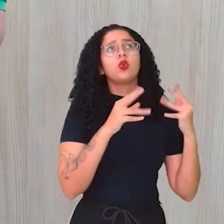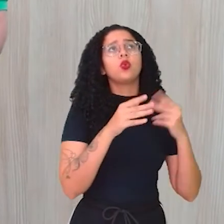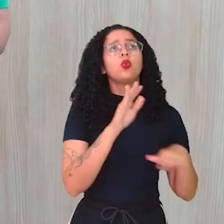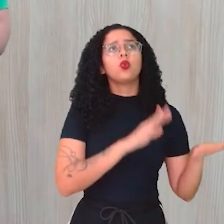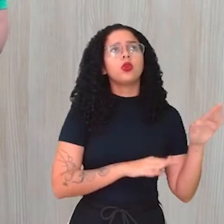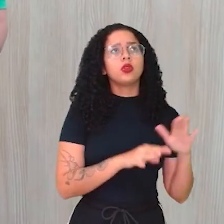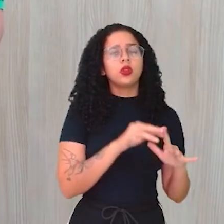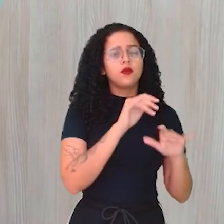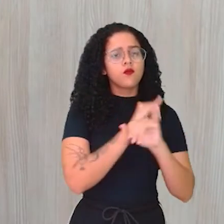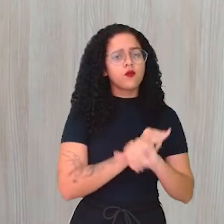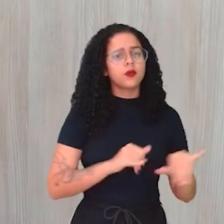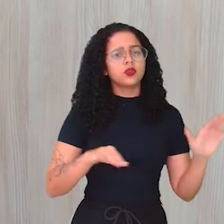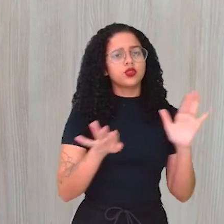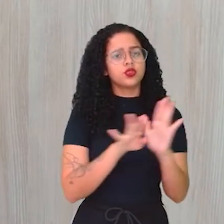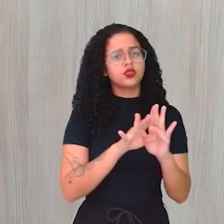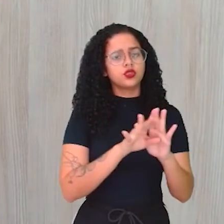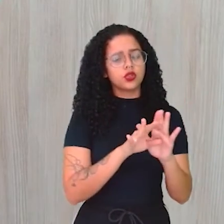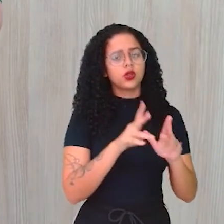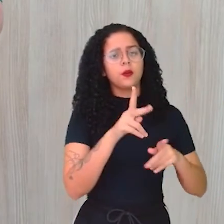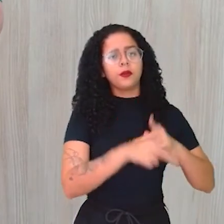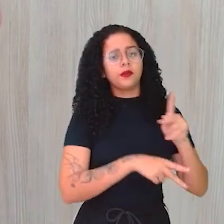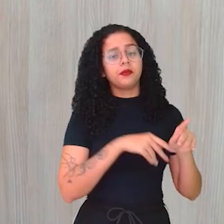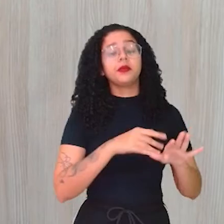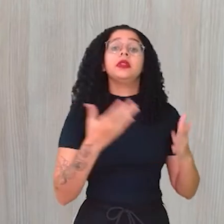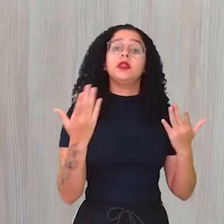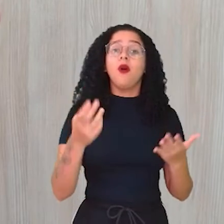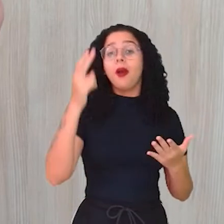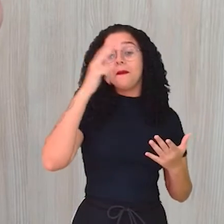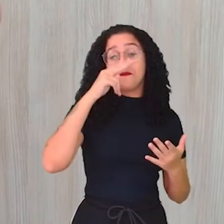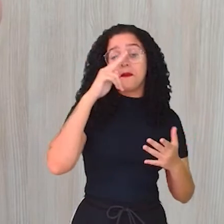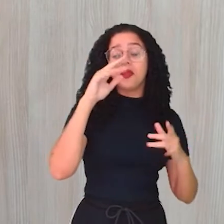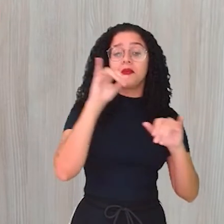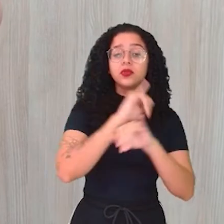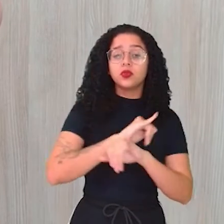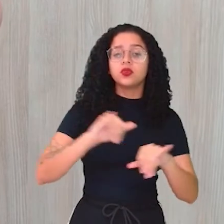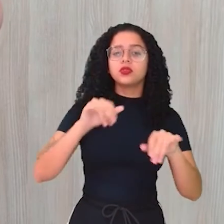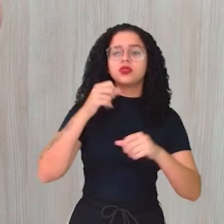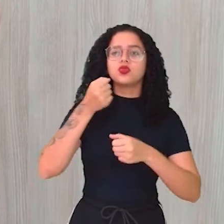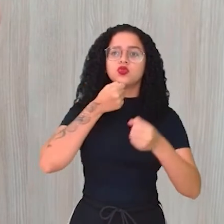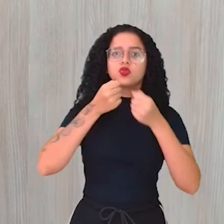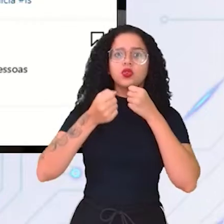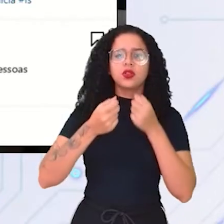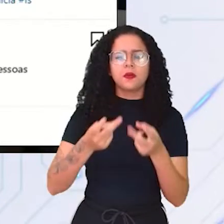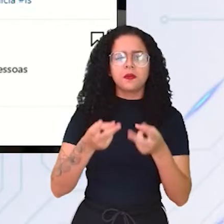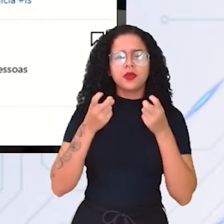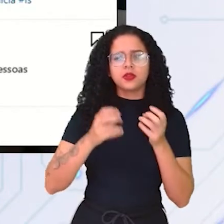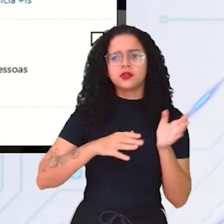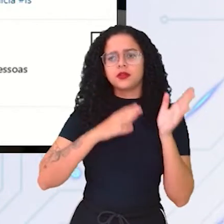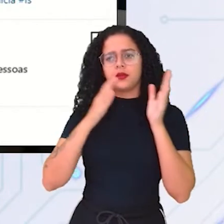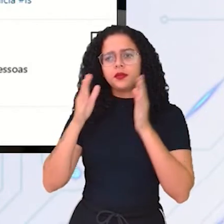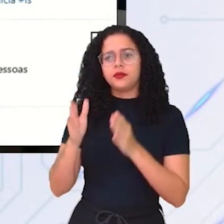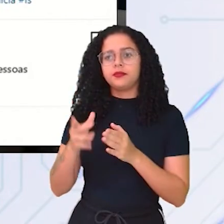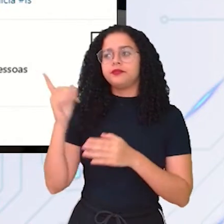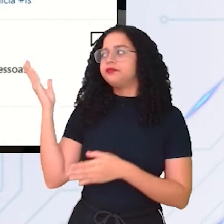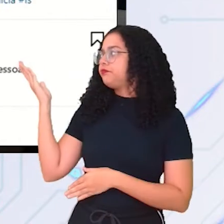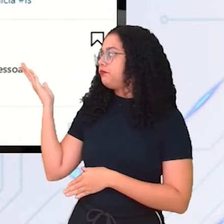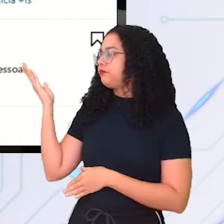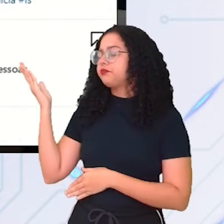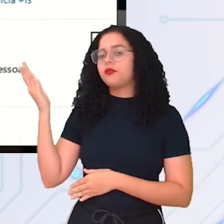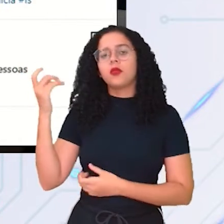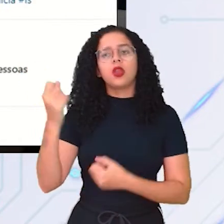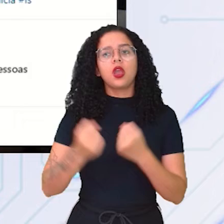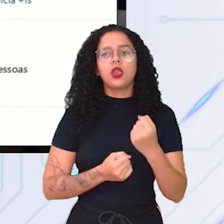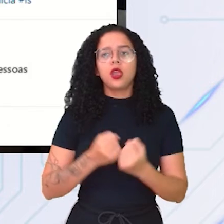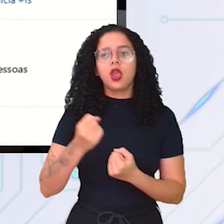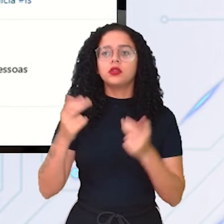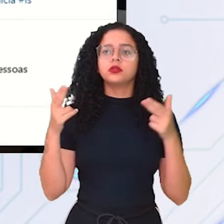informação chegue ao público? E aí a mesma notícia, pessoal, no Jornal do Comércio. Observem, carro forte é assaltado em